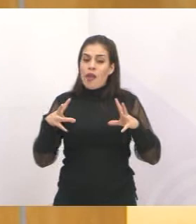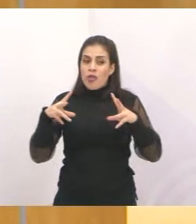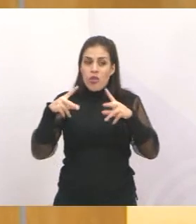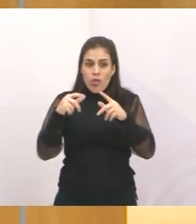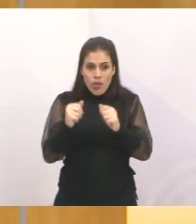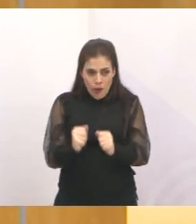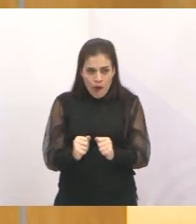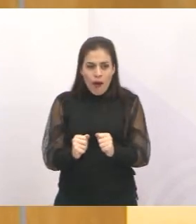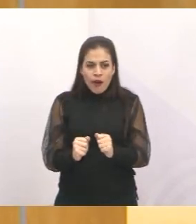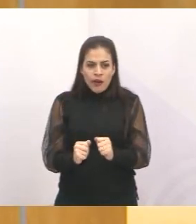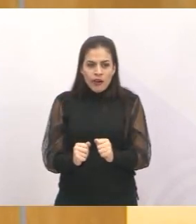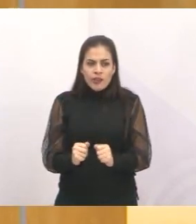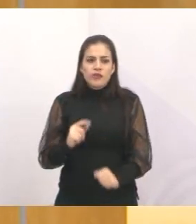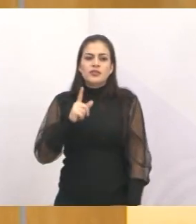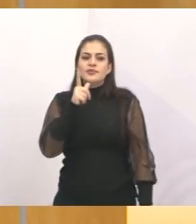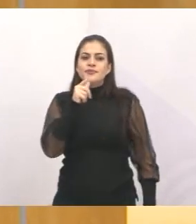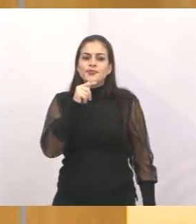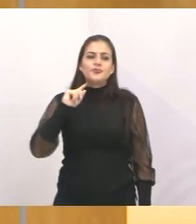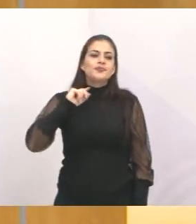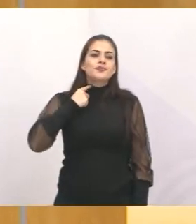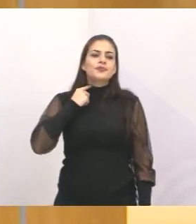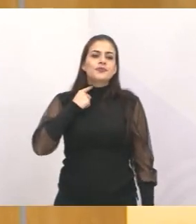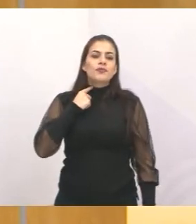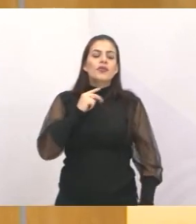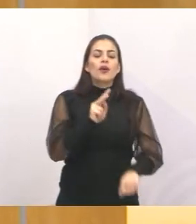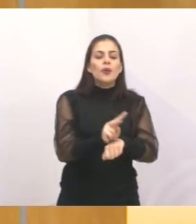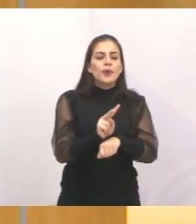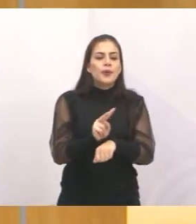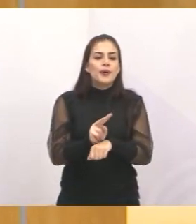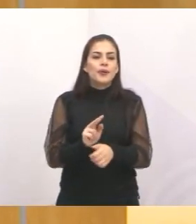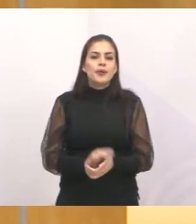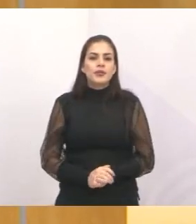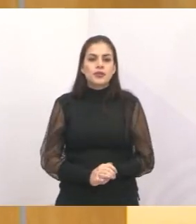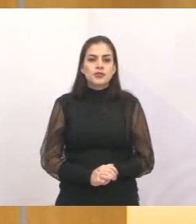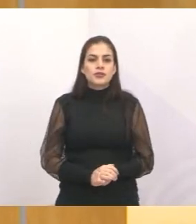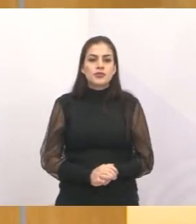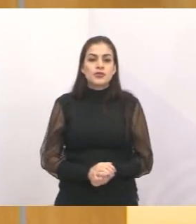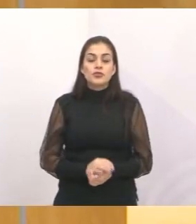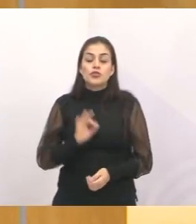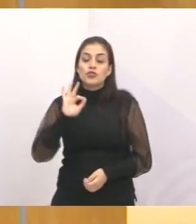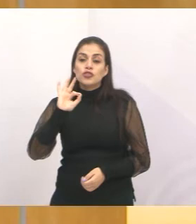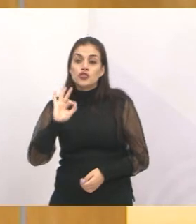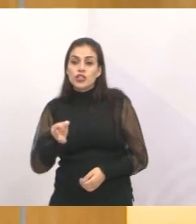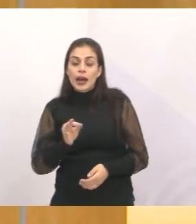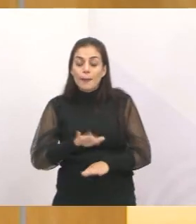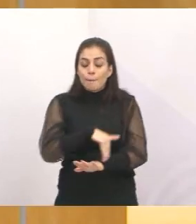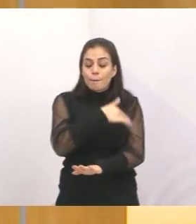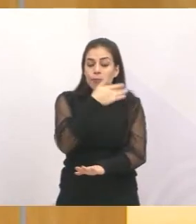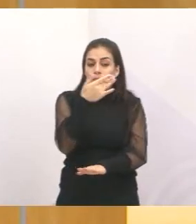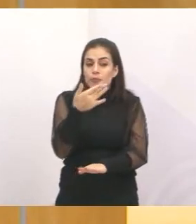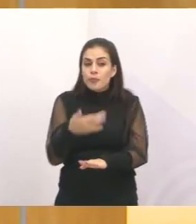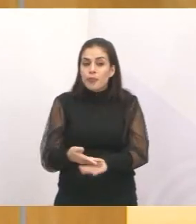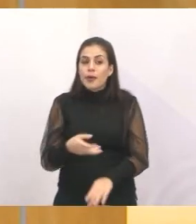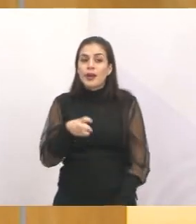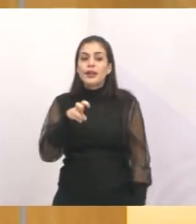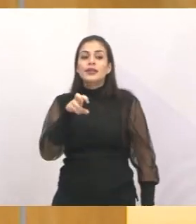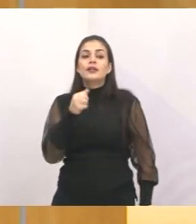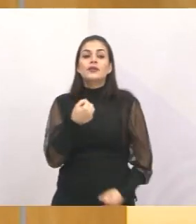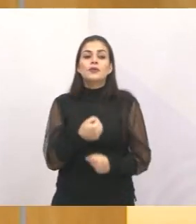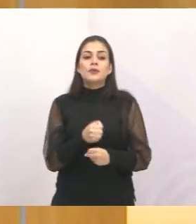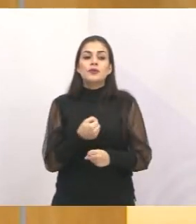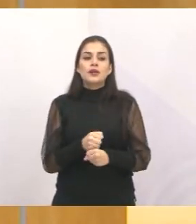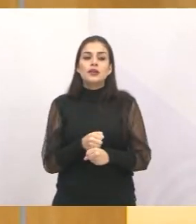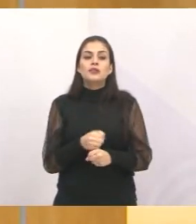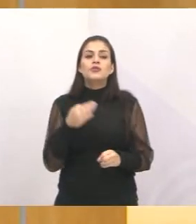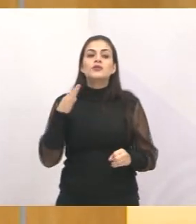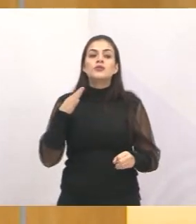não ocorreu e não está, na data de hoje, passados aí 5 anos e 5 meses do seu mandato. E também